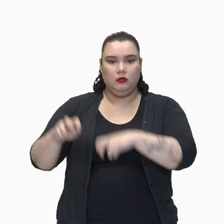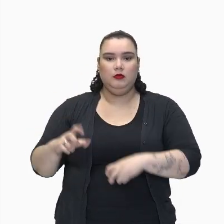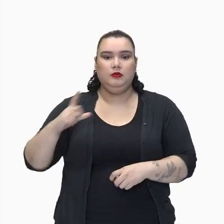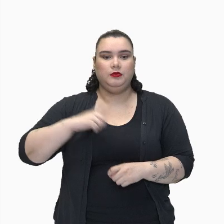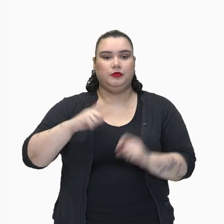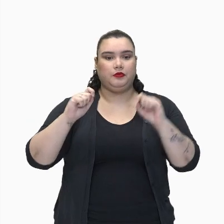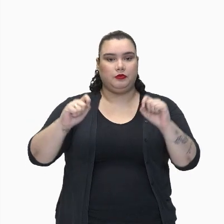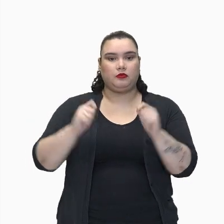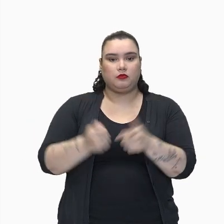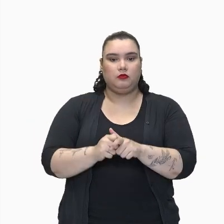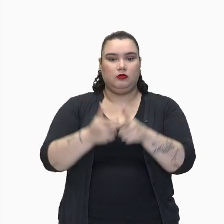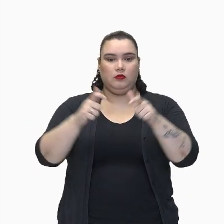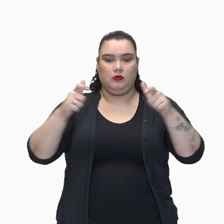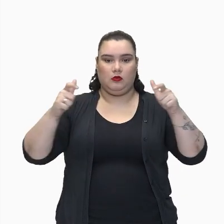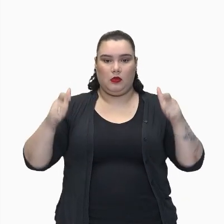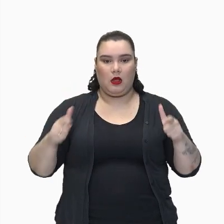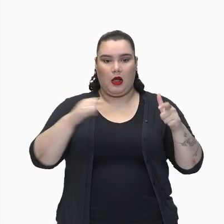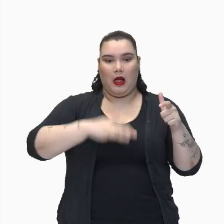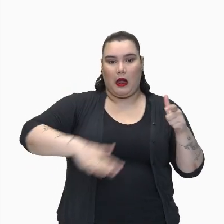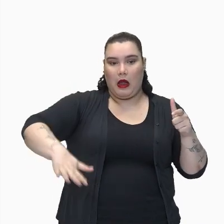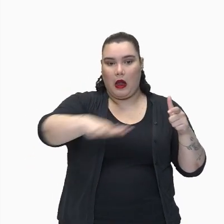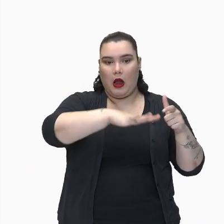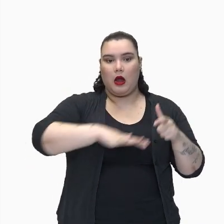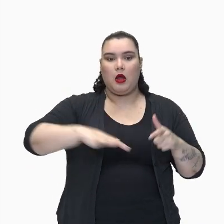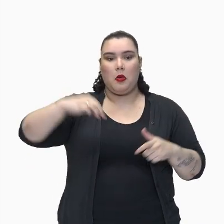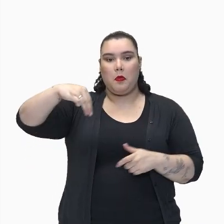é realizada em extensas propriedades